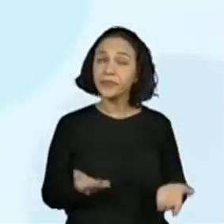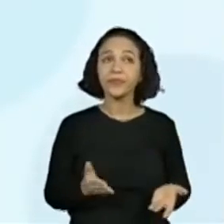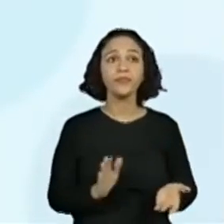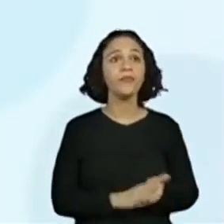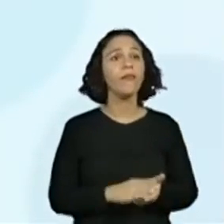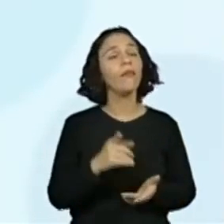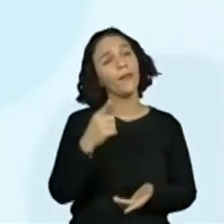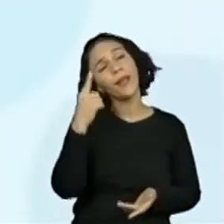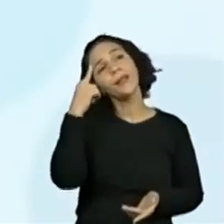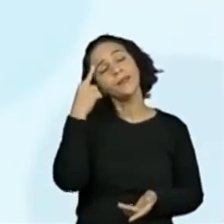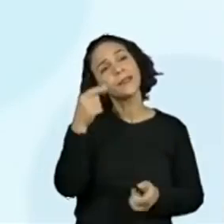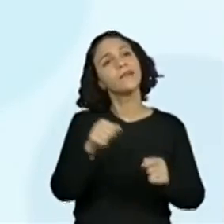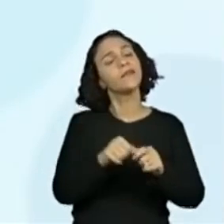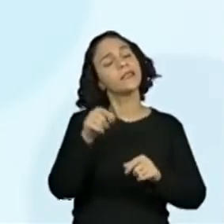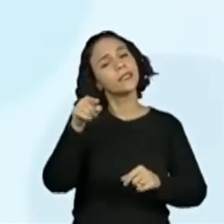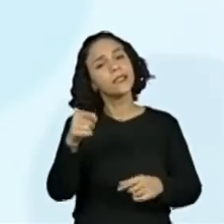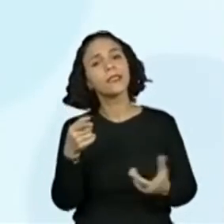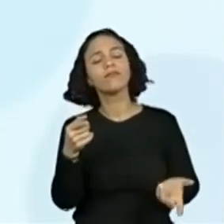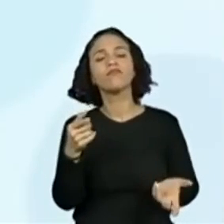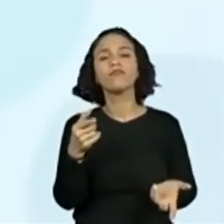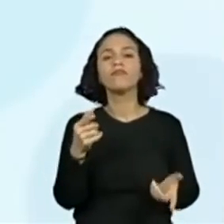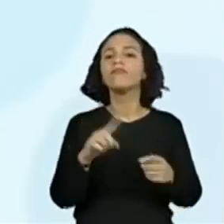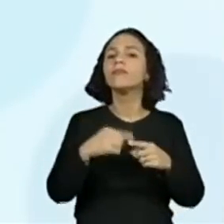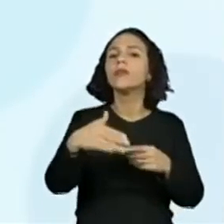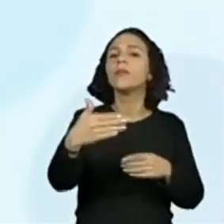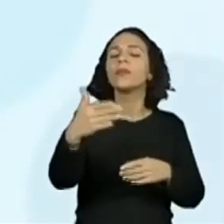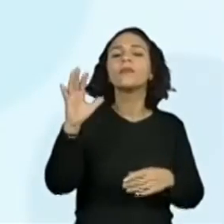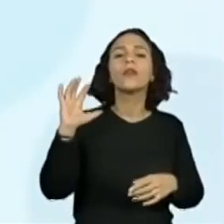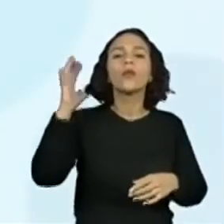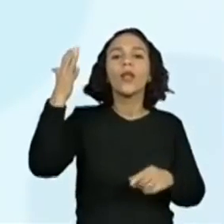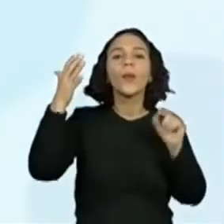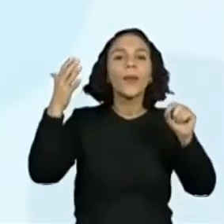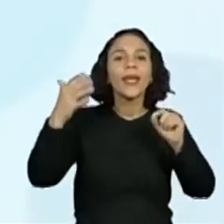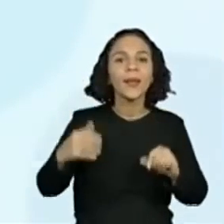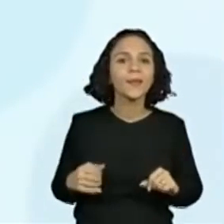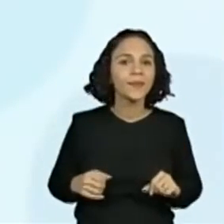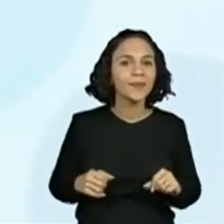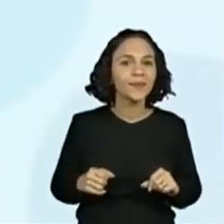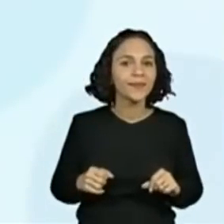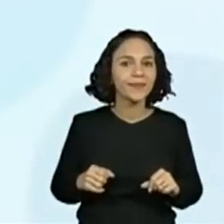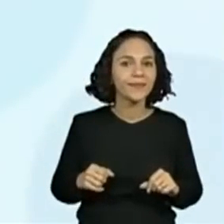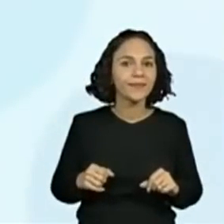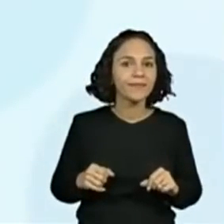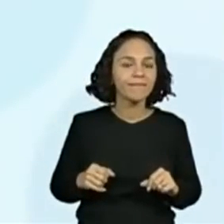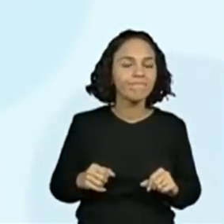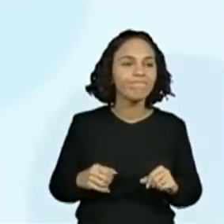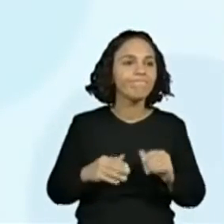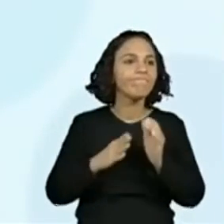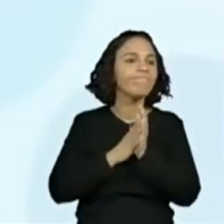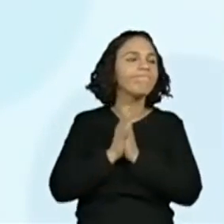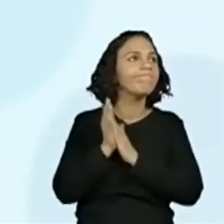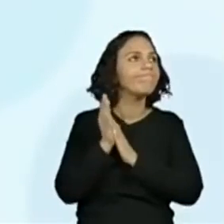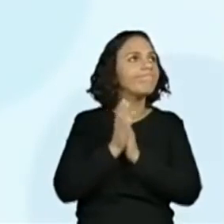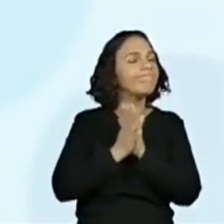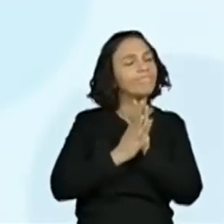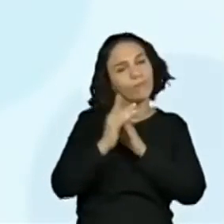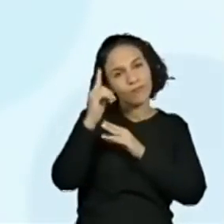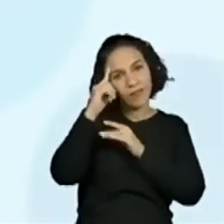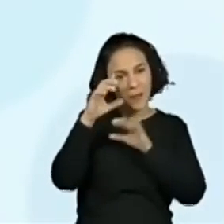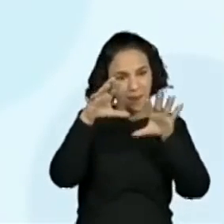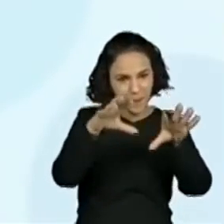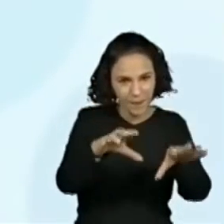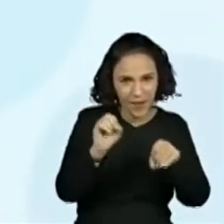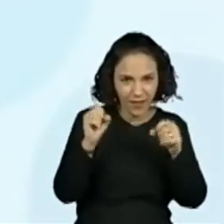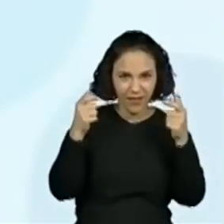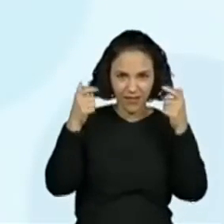Kelly. E aí, o que acontece depois deste plano? Se ele pensou em capturar,